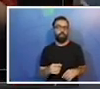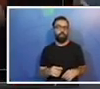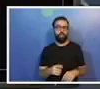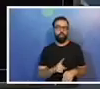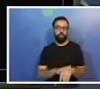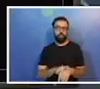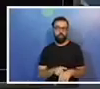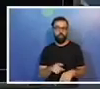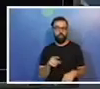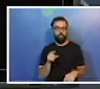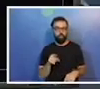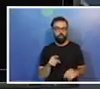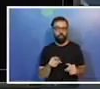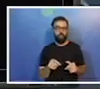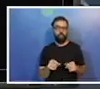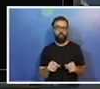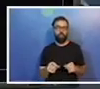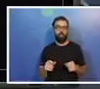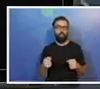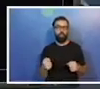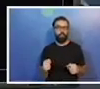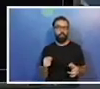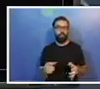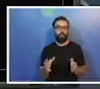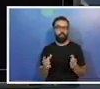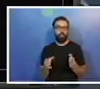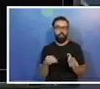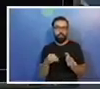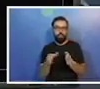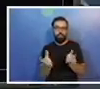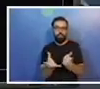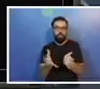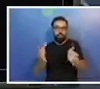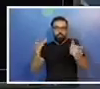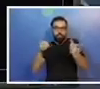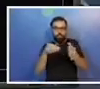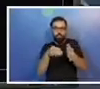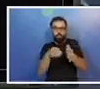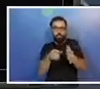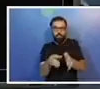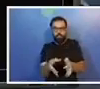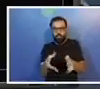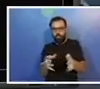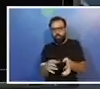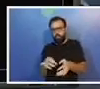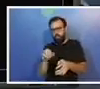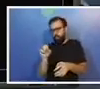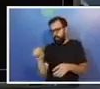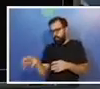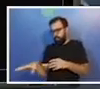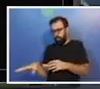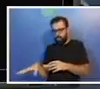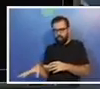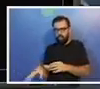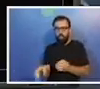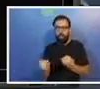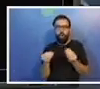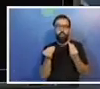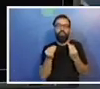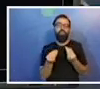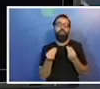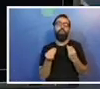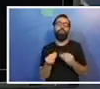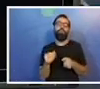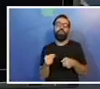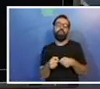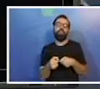Peixes ornamentais são esses peixinhos que as pessoas têm em aquário só para enfeite, tá? Se eu não posso mais ter esse